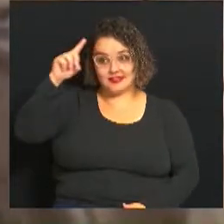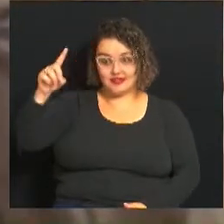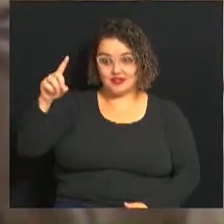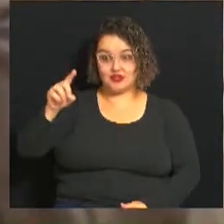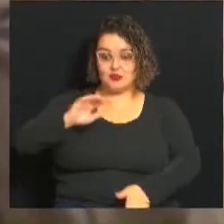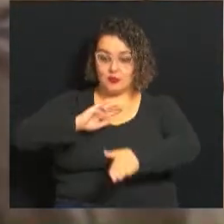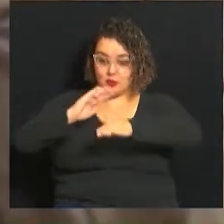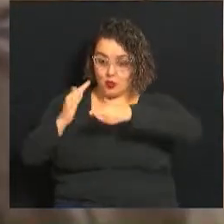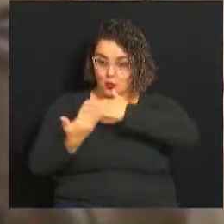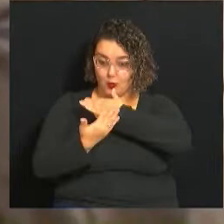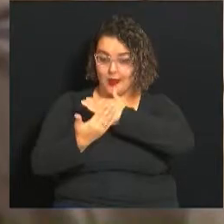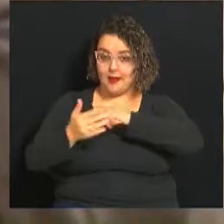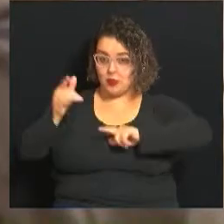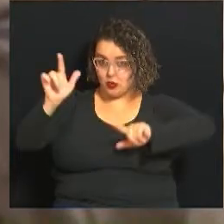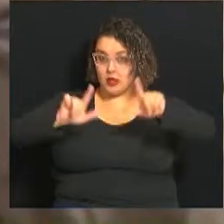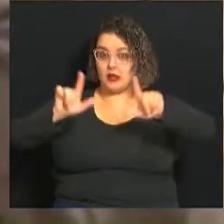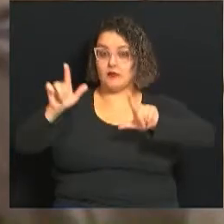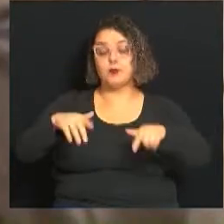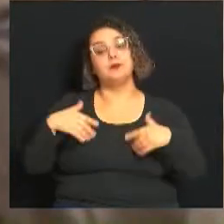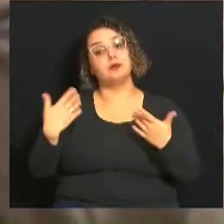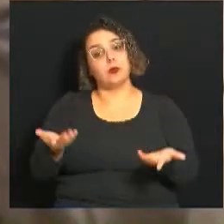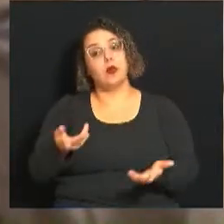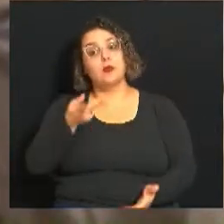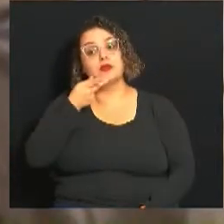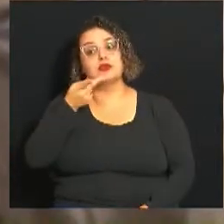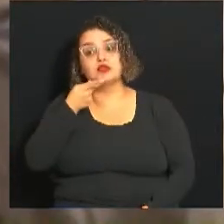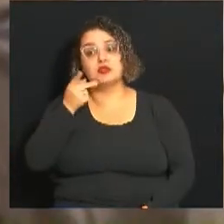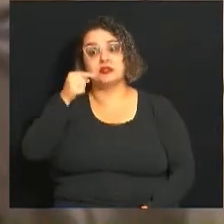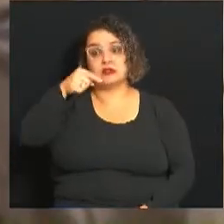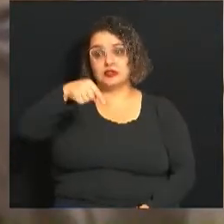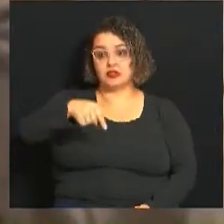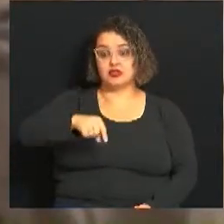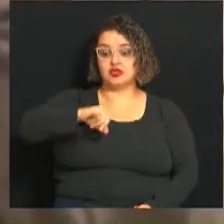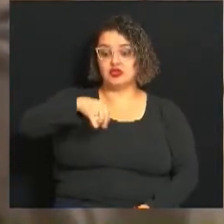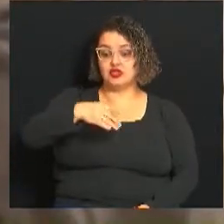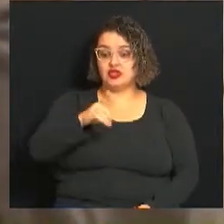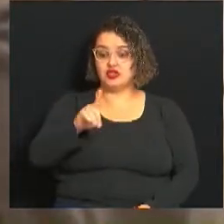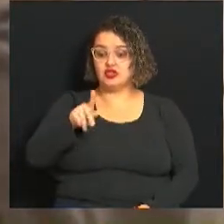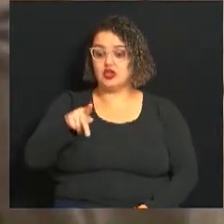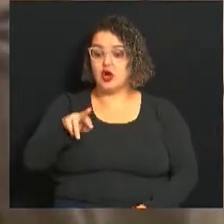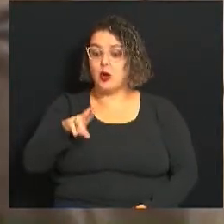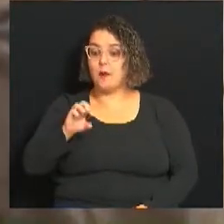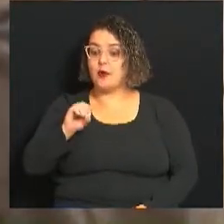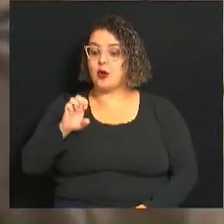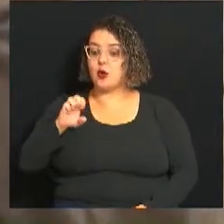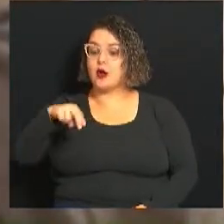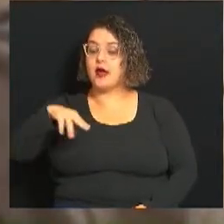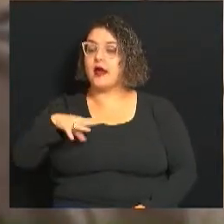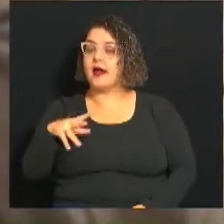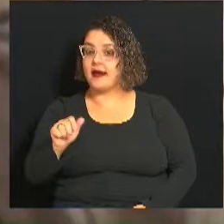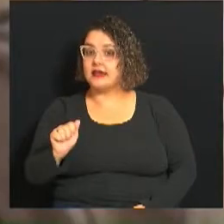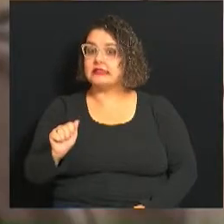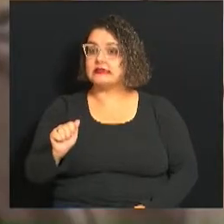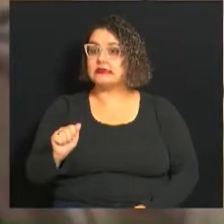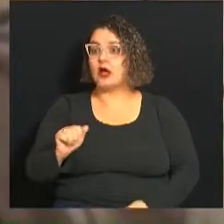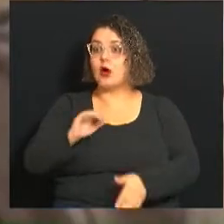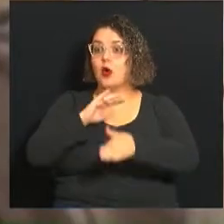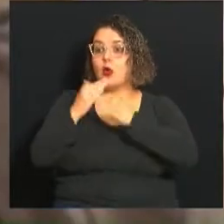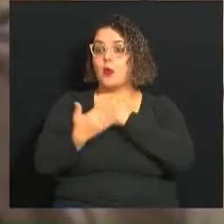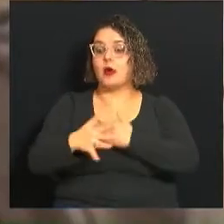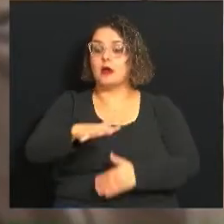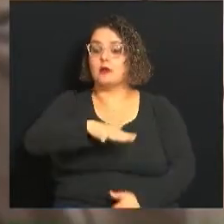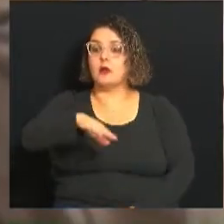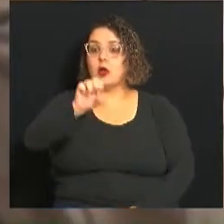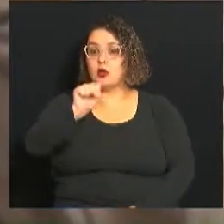TV. Bom, como você disse, nós estamos no Jardim Proença, não é? Um bairro que fica na zona sul aqui